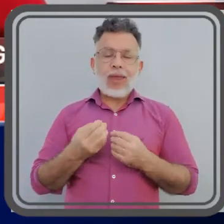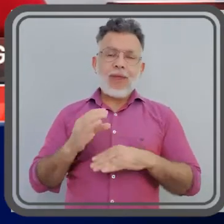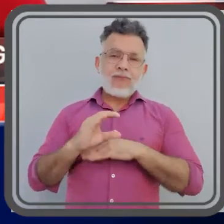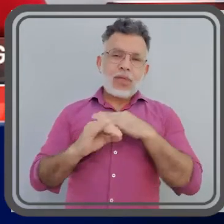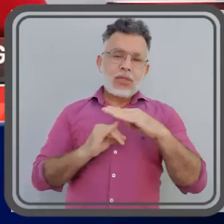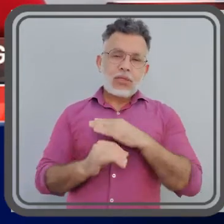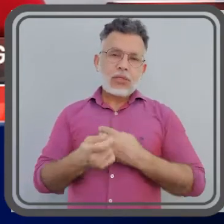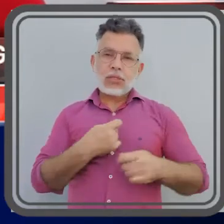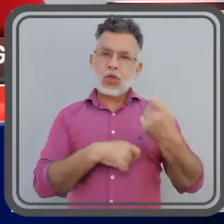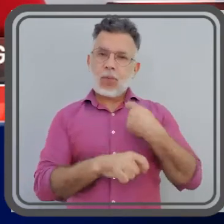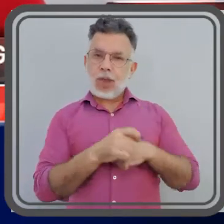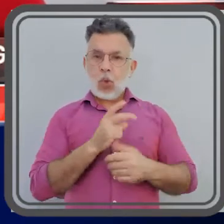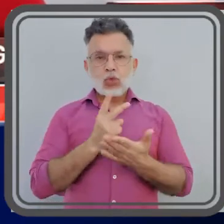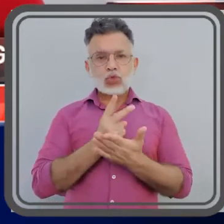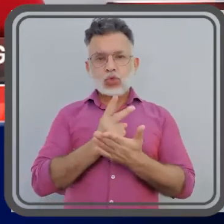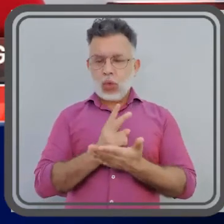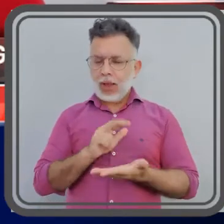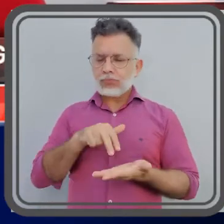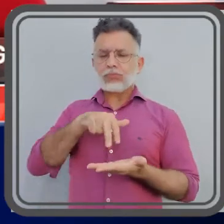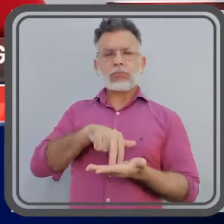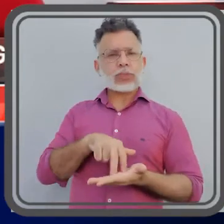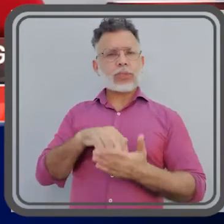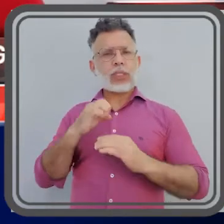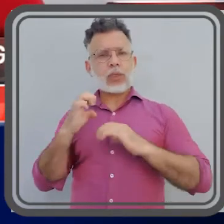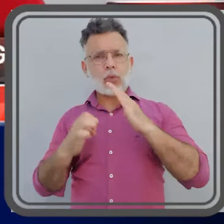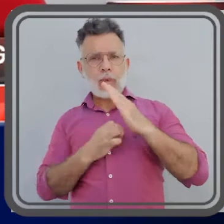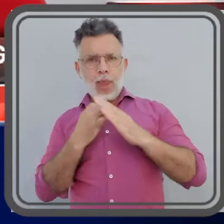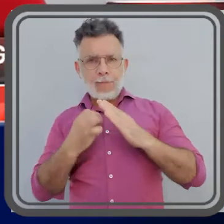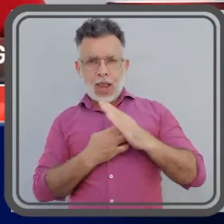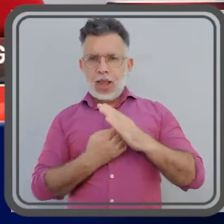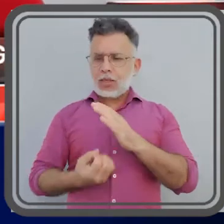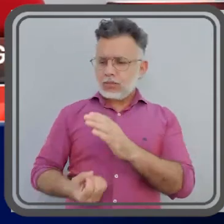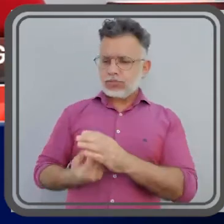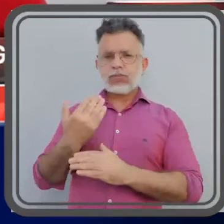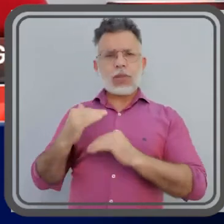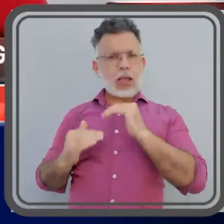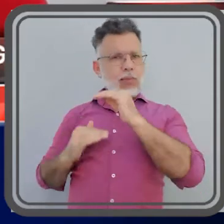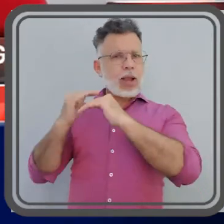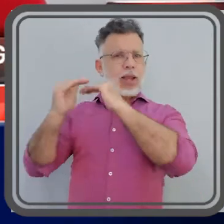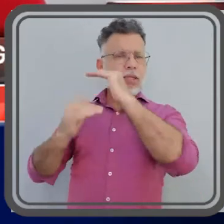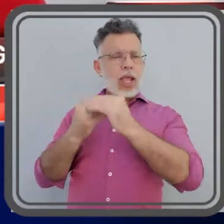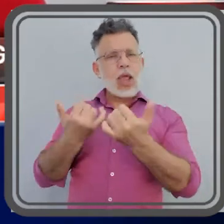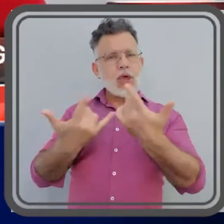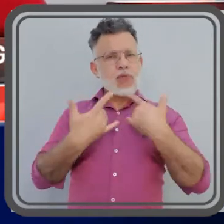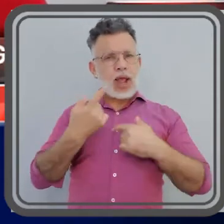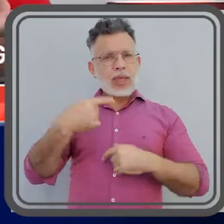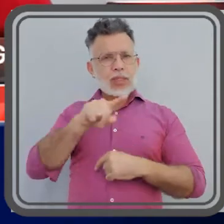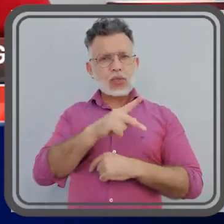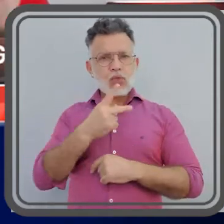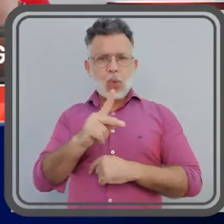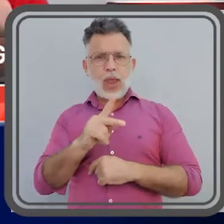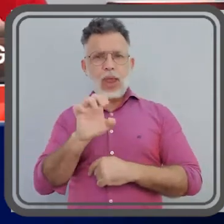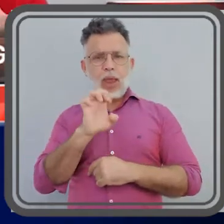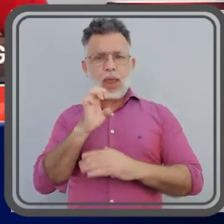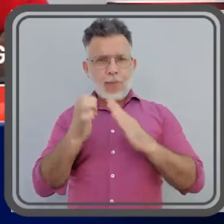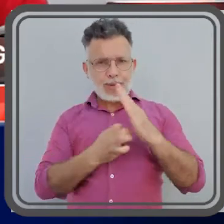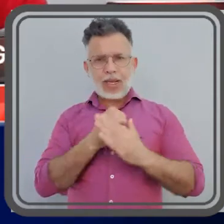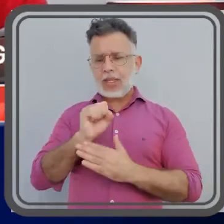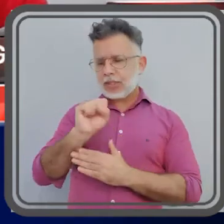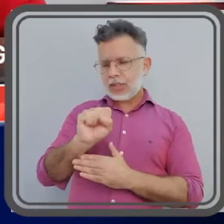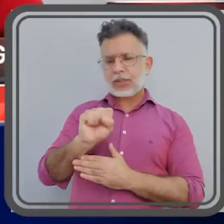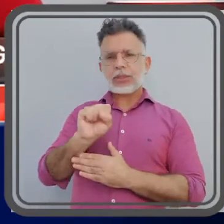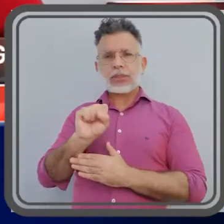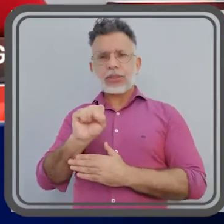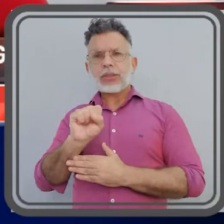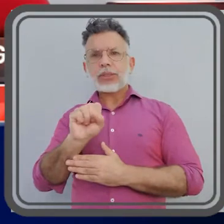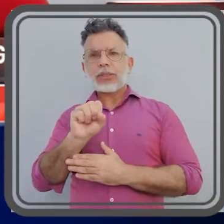mercado, continuar mantendo uma empresa, crescendo? Conta um pouquinho mais da Suno para a gente, para quem está na audiência aí, para benefício de todo mundo que está plugado, tanto no ao vivo quanto